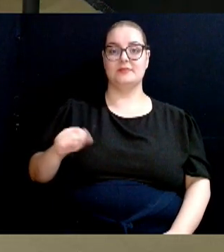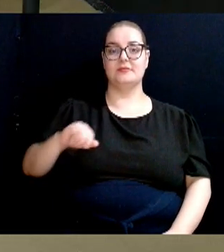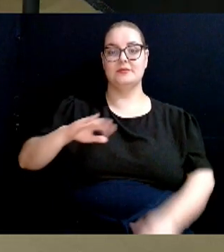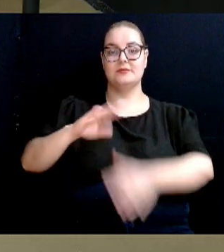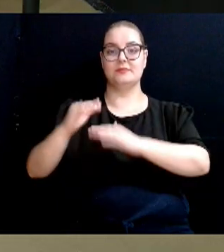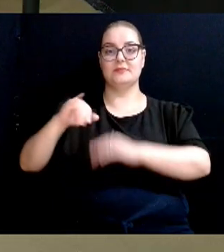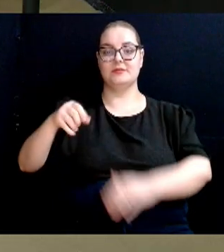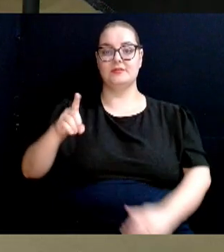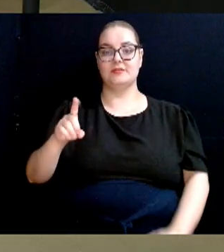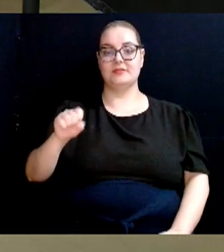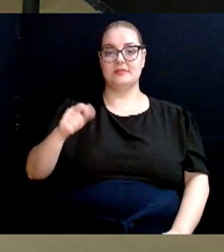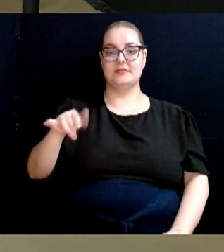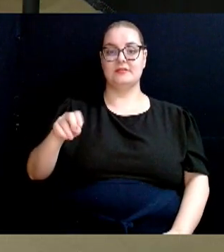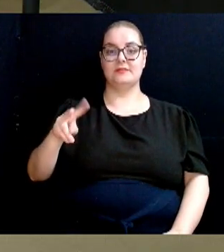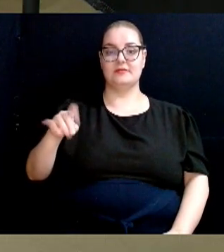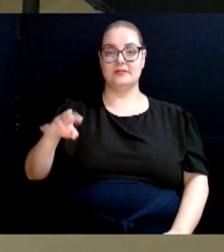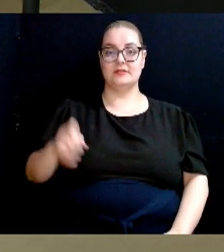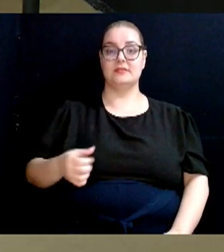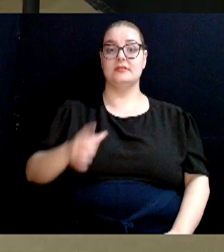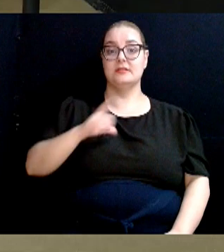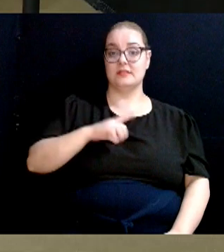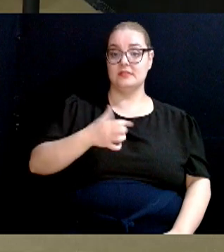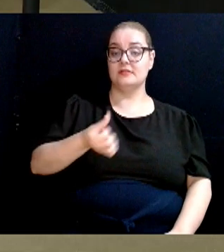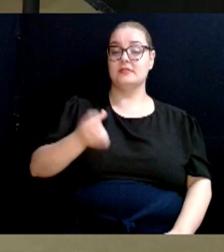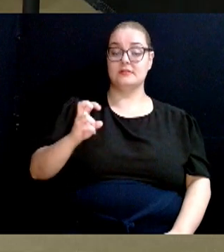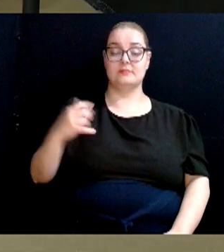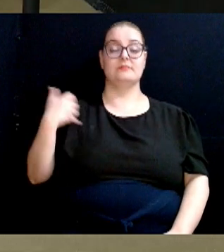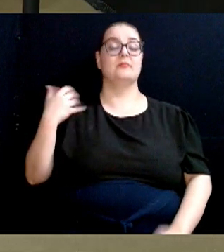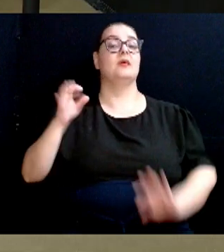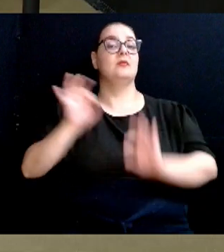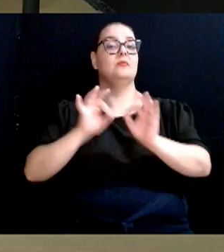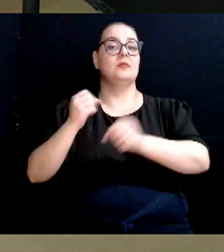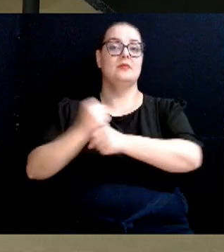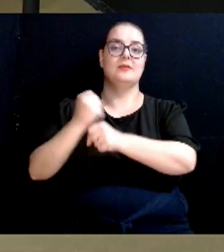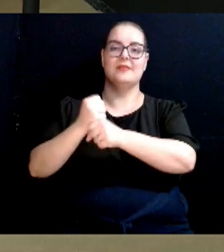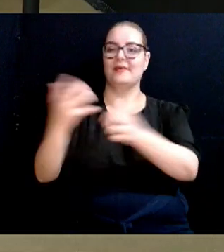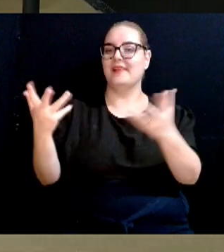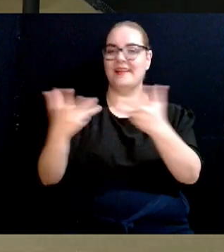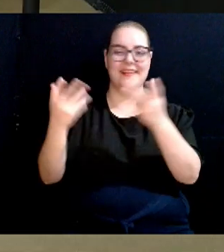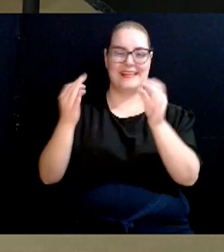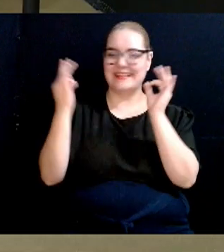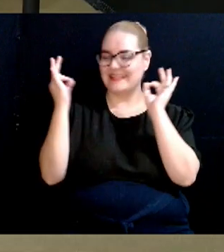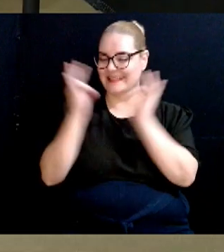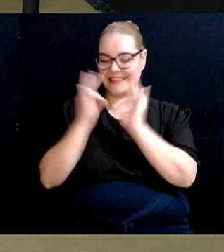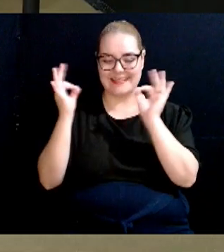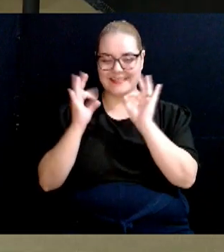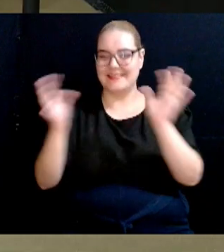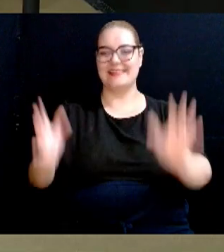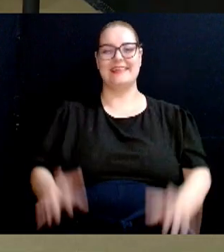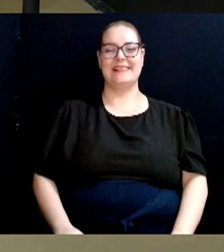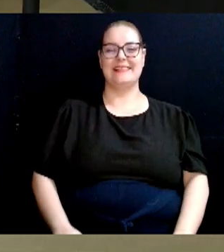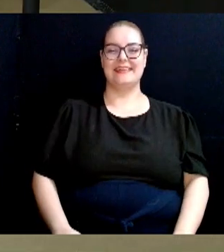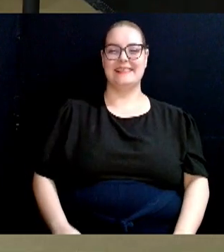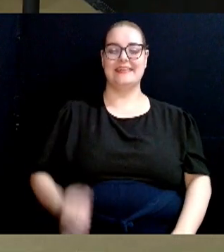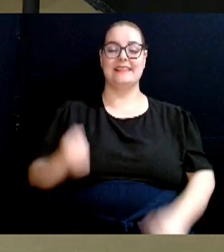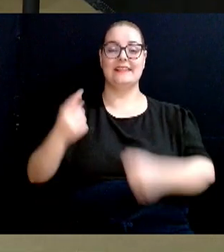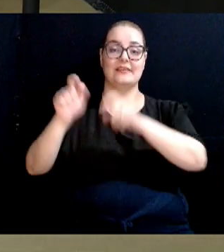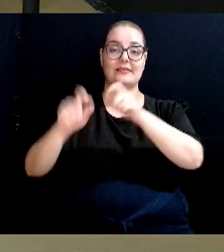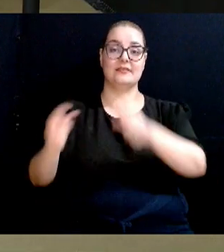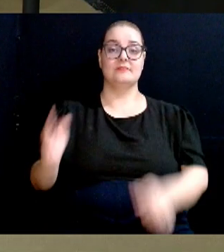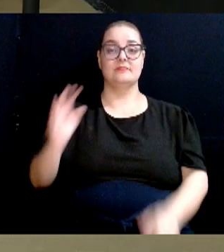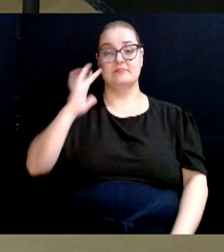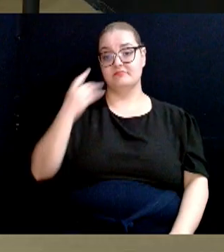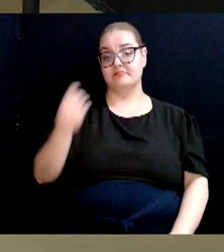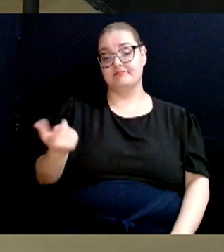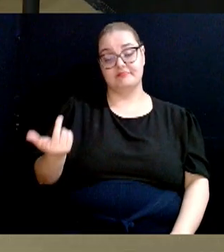65 anos, ainda faço muitos planos para os próximos anos. Maravilhosa! Mas algumas pessoas acham estranho. Ter projetos